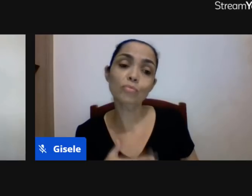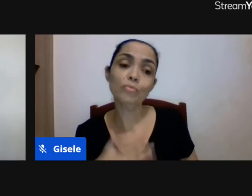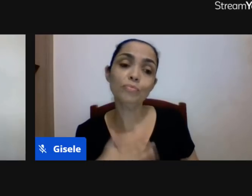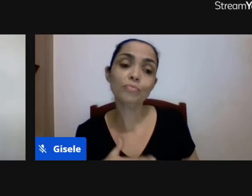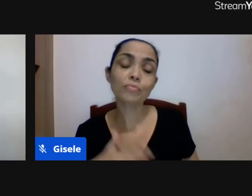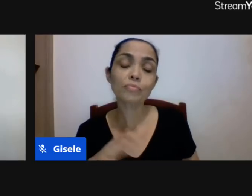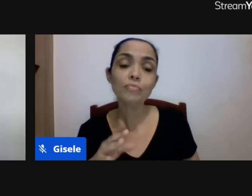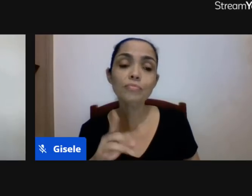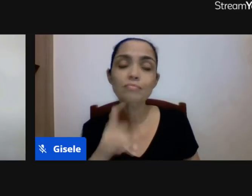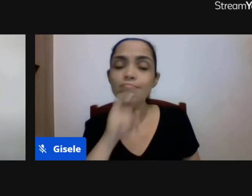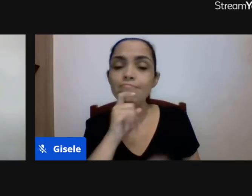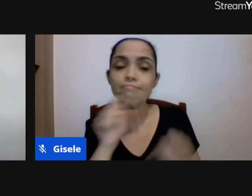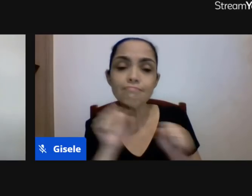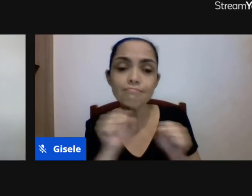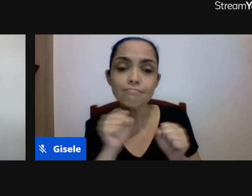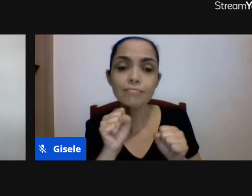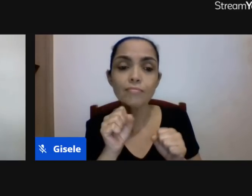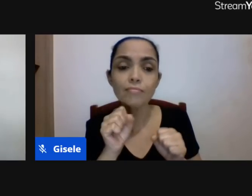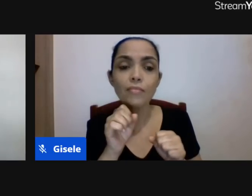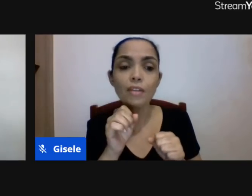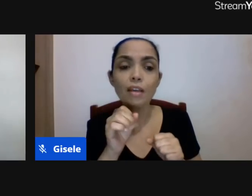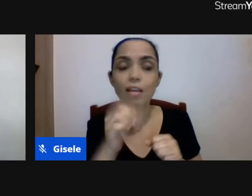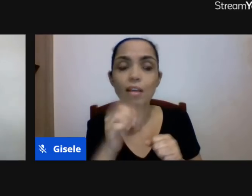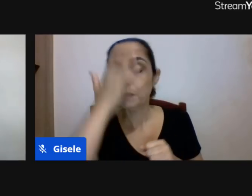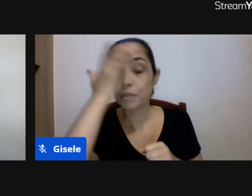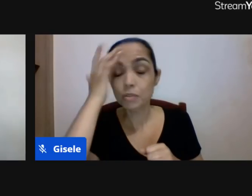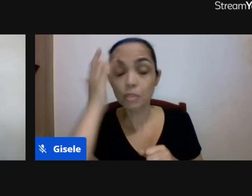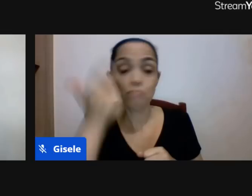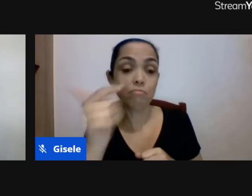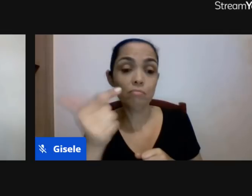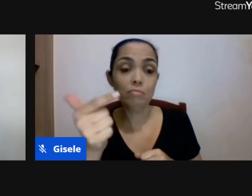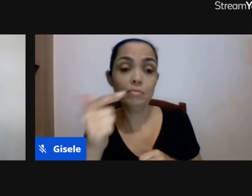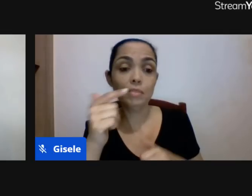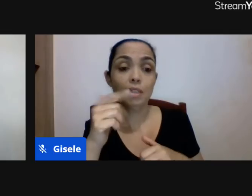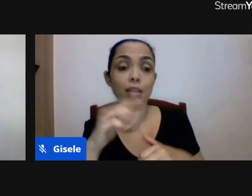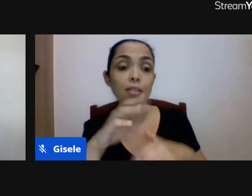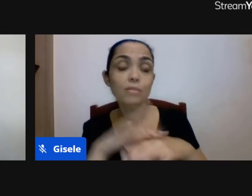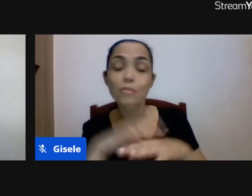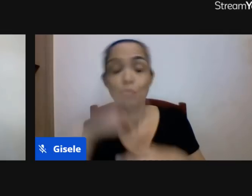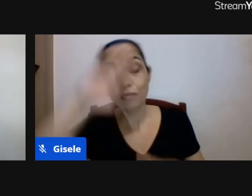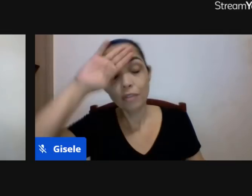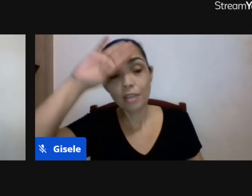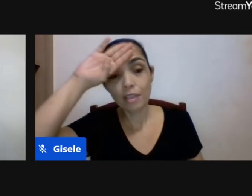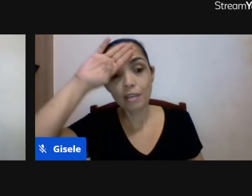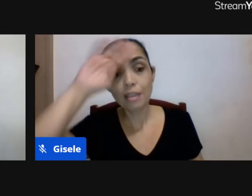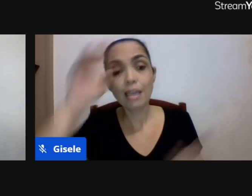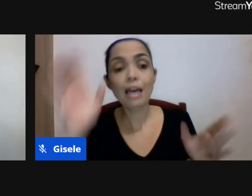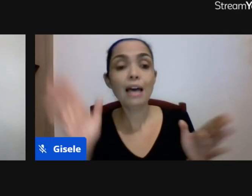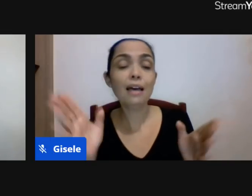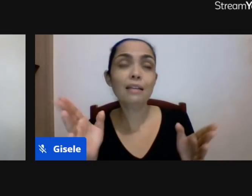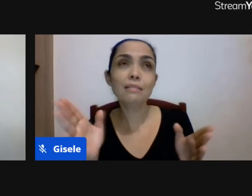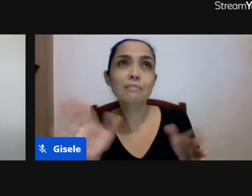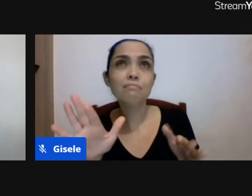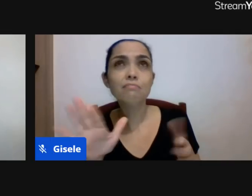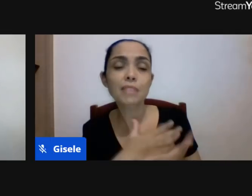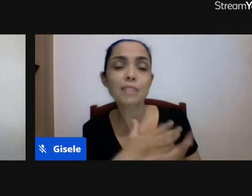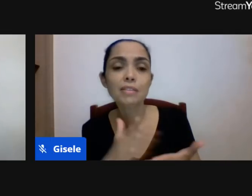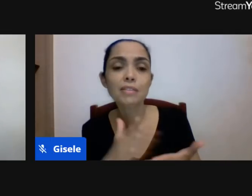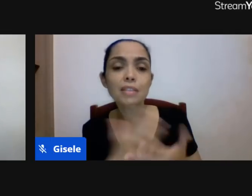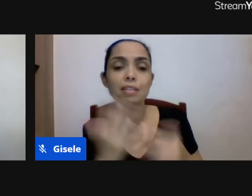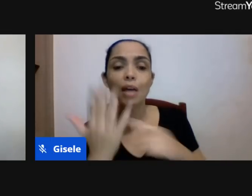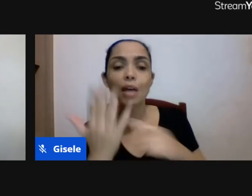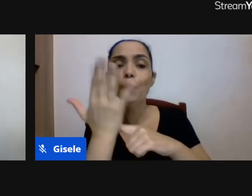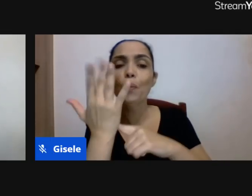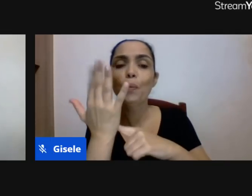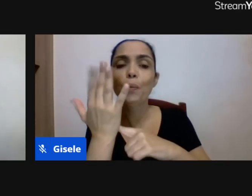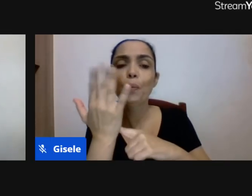der uma temperatura tão baixa na testa, a pessoa não está com febre. É porque realmente a hora que a pessoa está com ar-condicionado também, às vezes ela saiu do carro com ar-condicionado direto